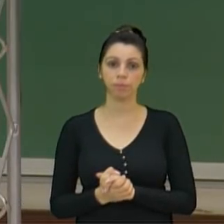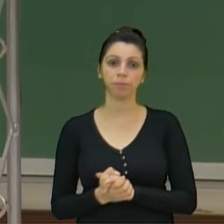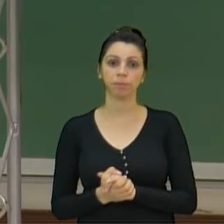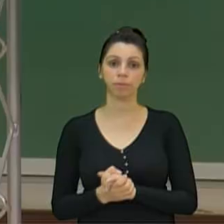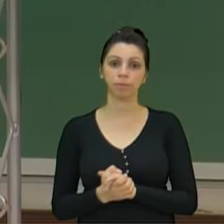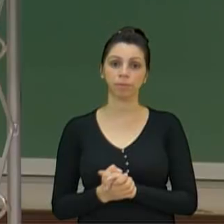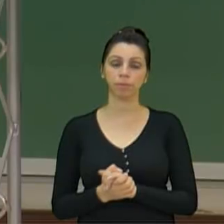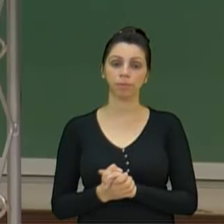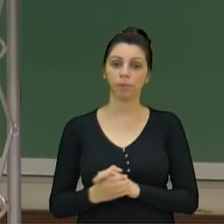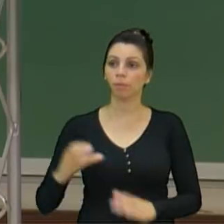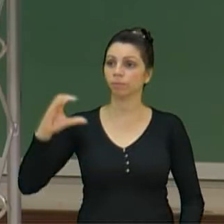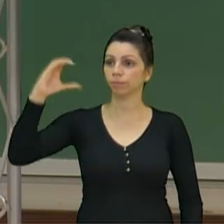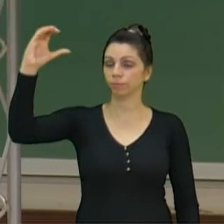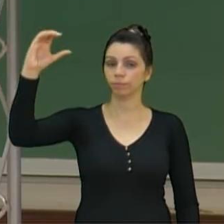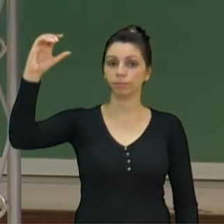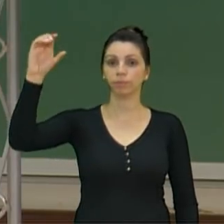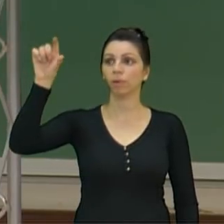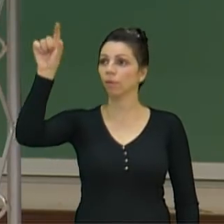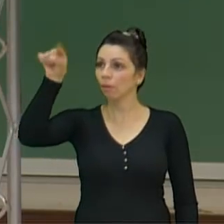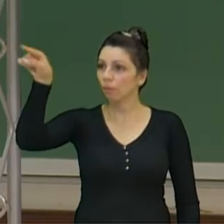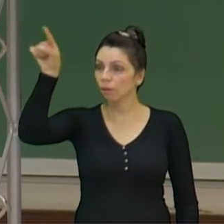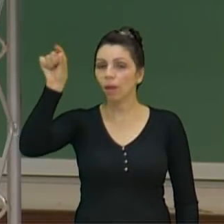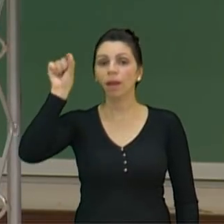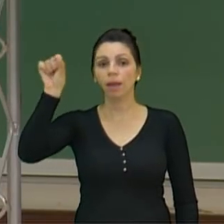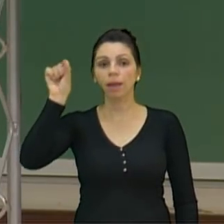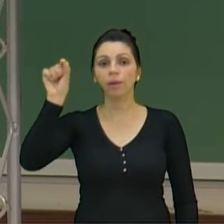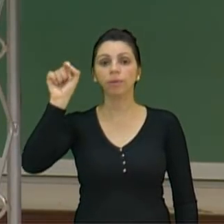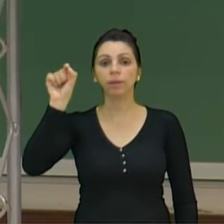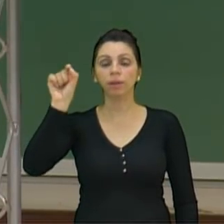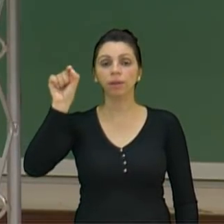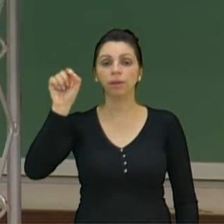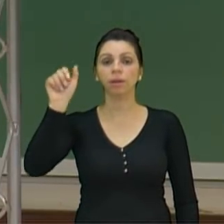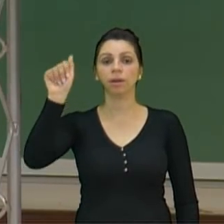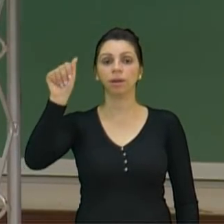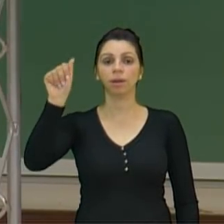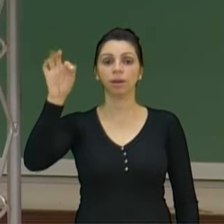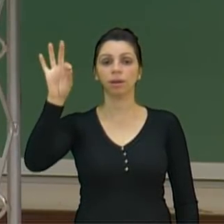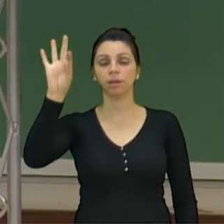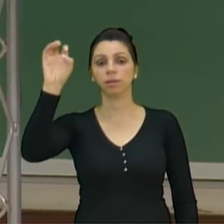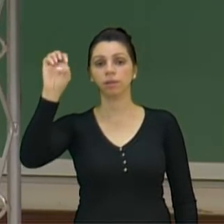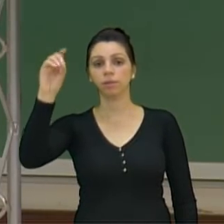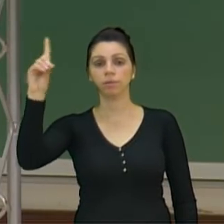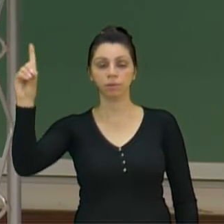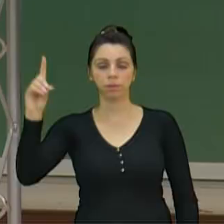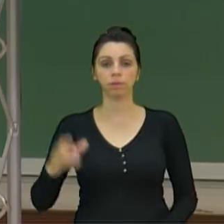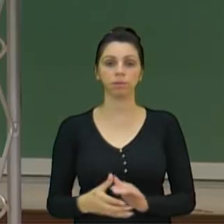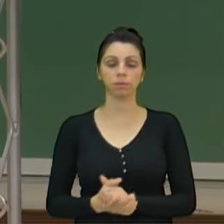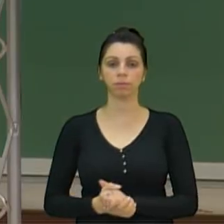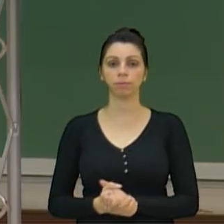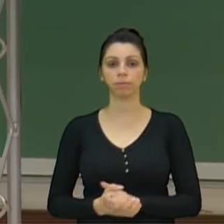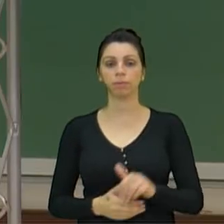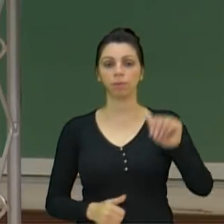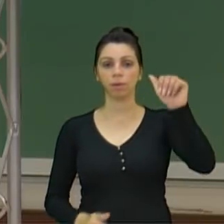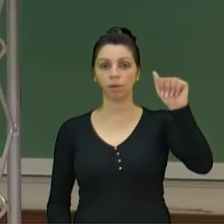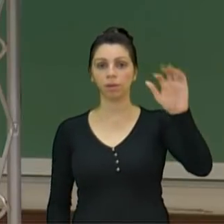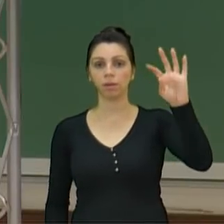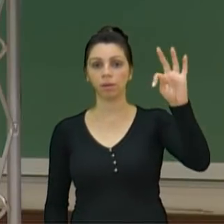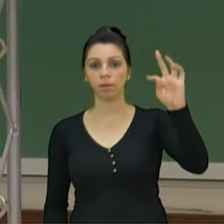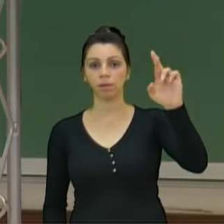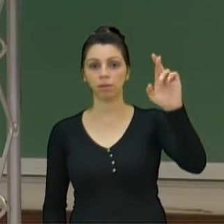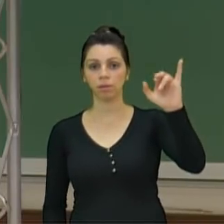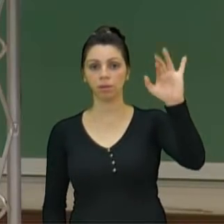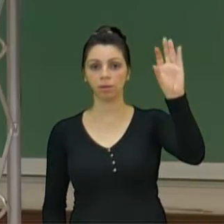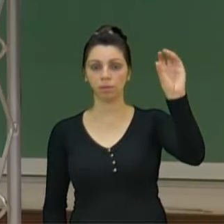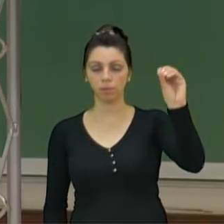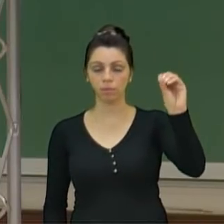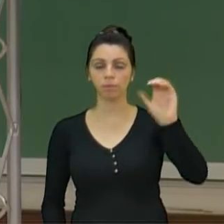direito é o átrio direito. Em B é o átrio esquerdo. Embaixo do átrio esquerdo